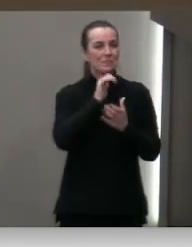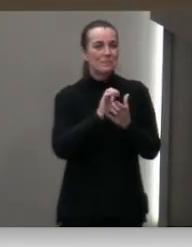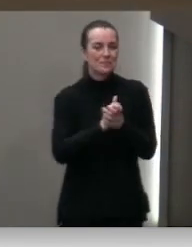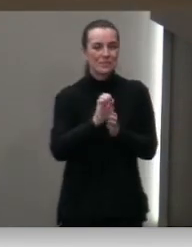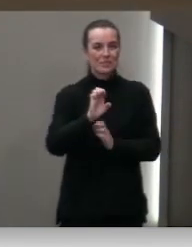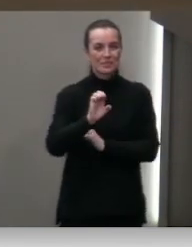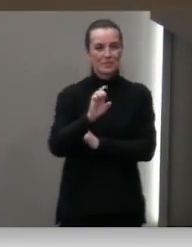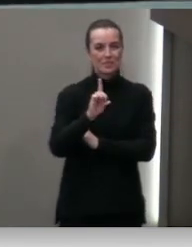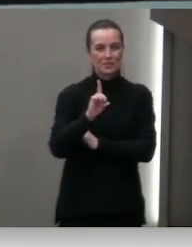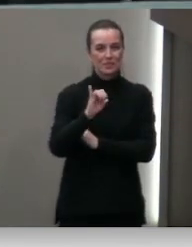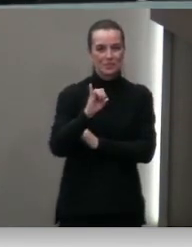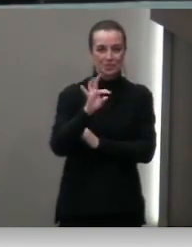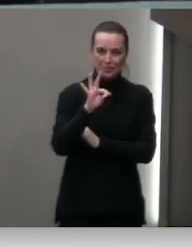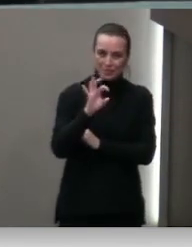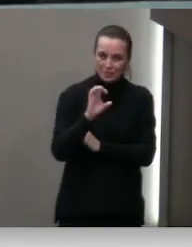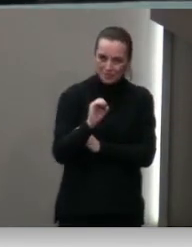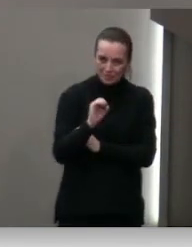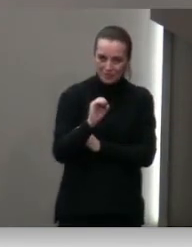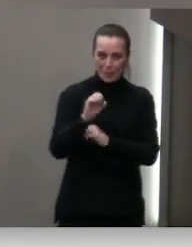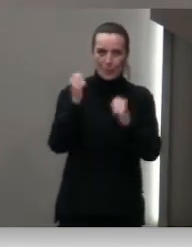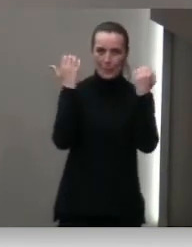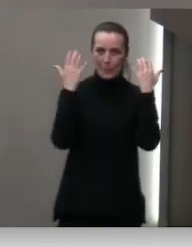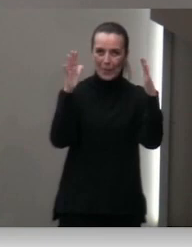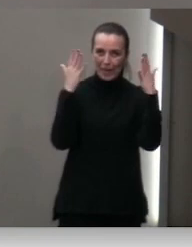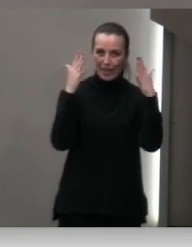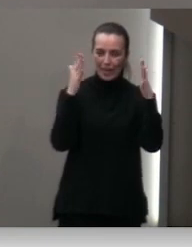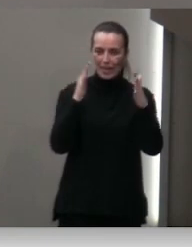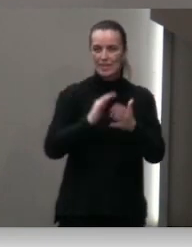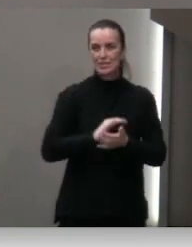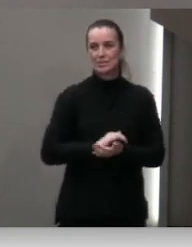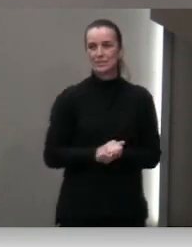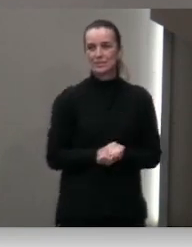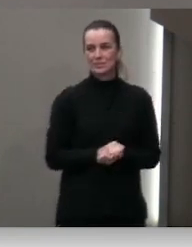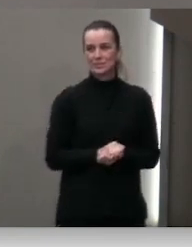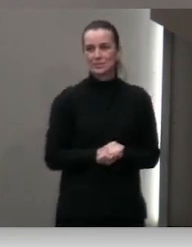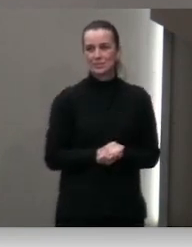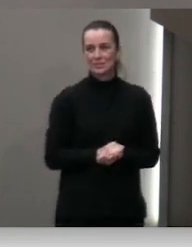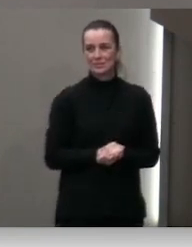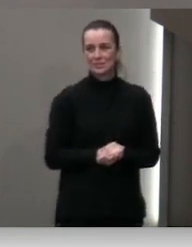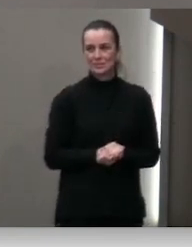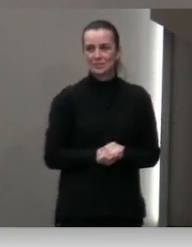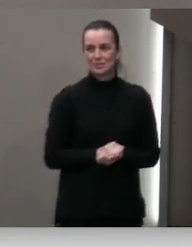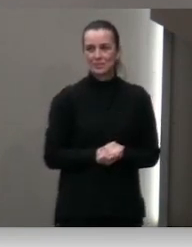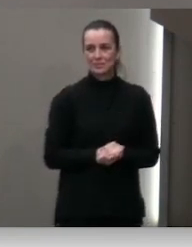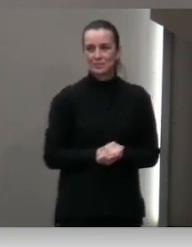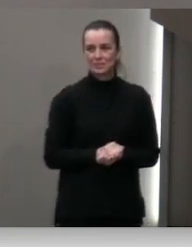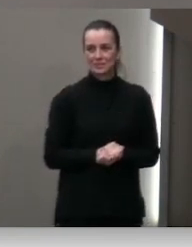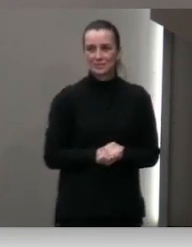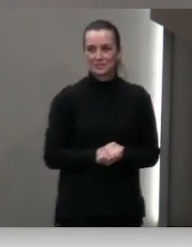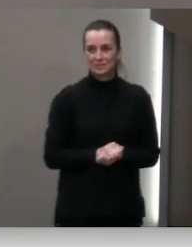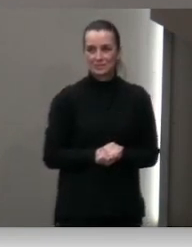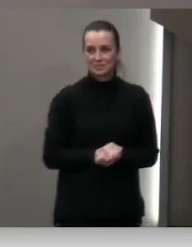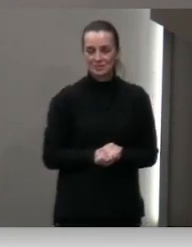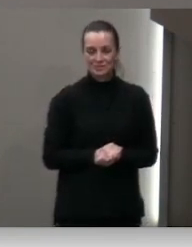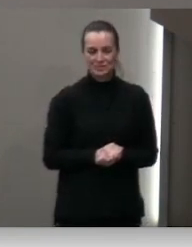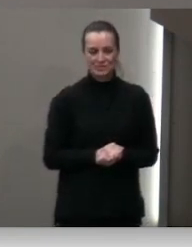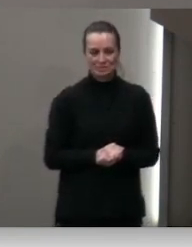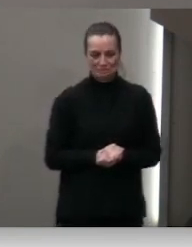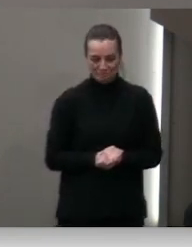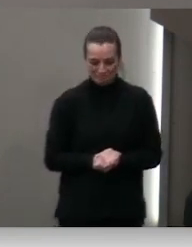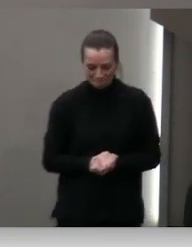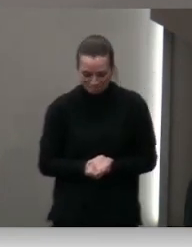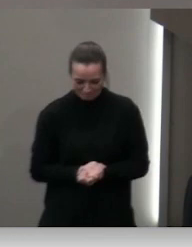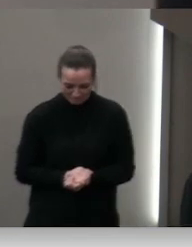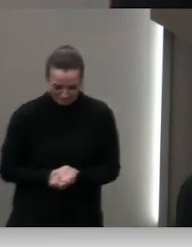filhos, parabéns. Obrigado, vereadora Ada. Vereador Candês. Vereador Rufa, parabéns